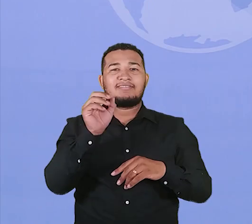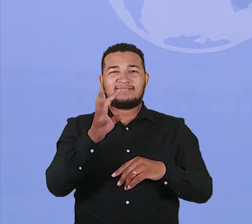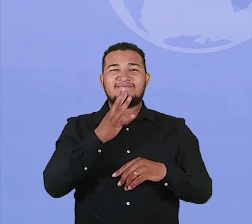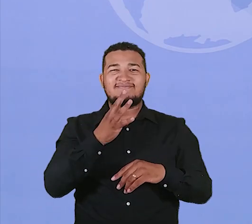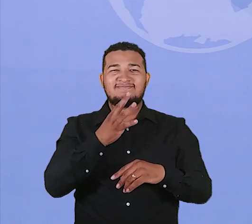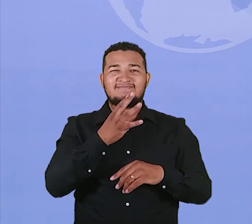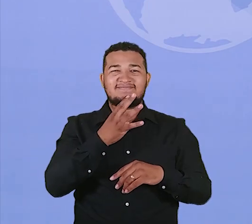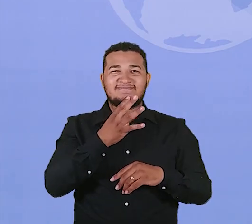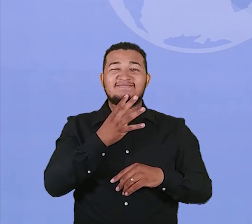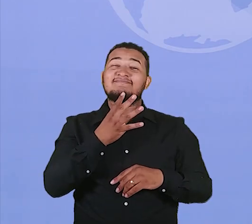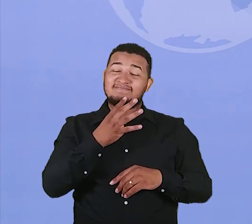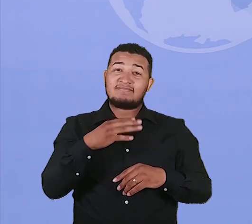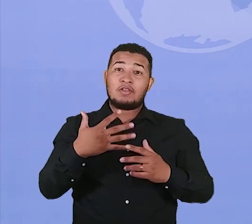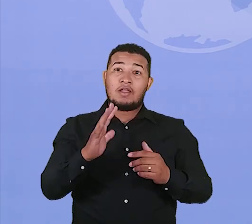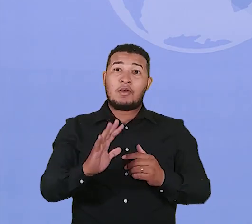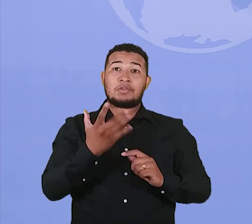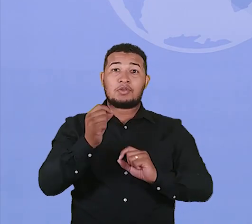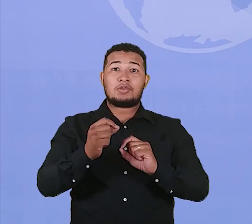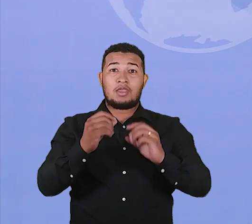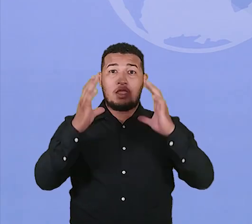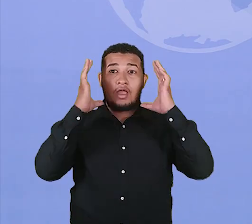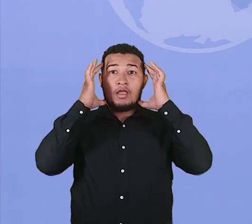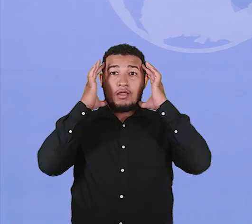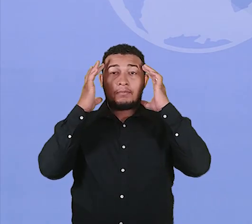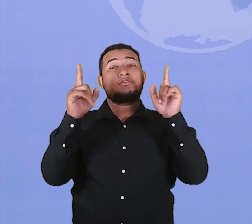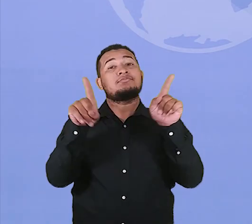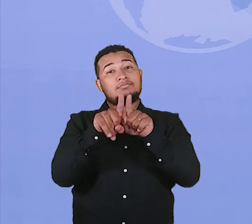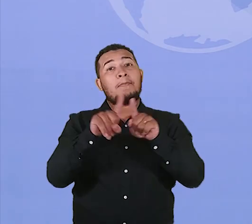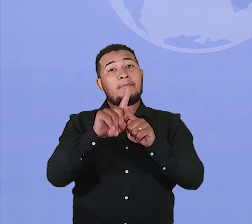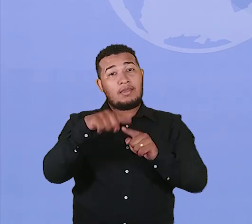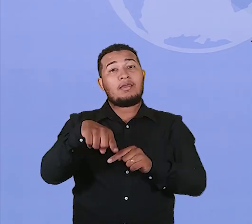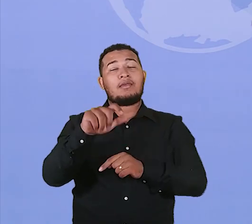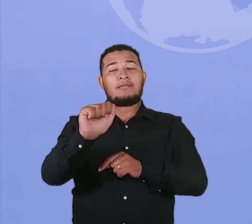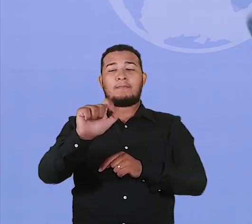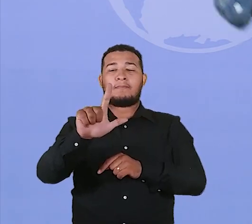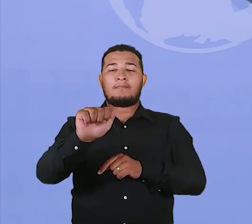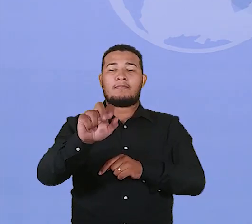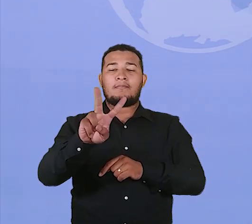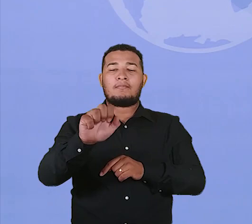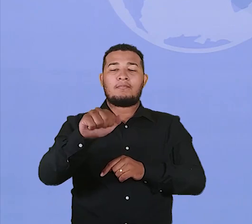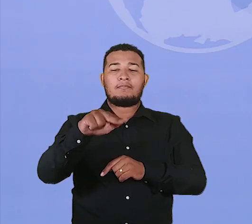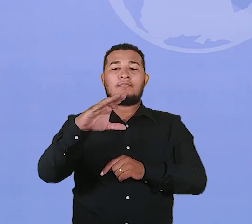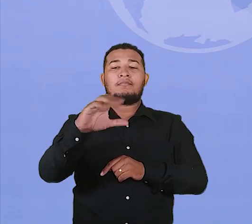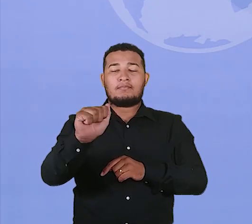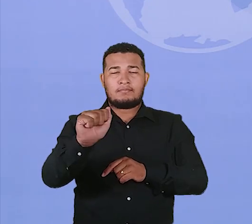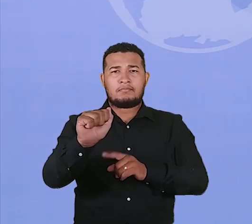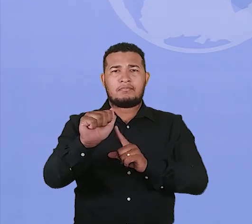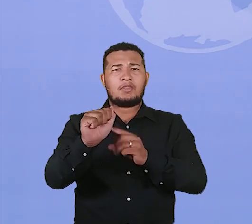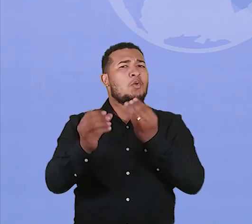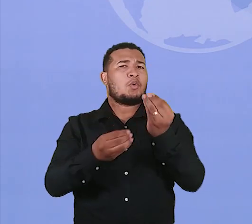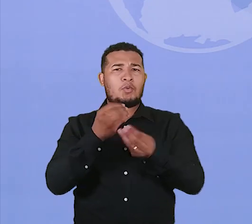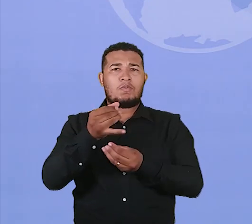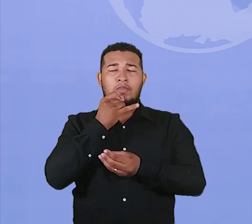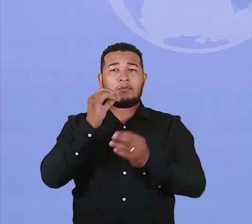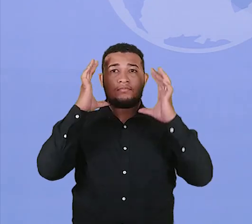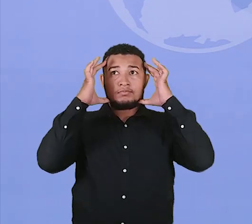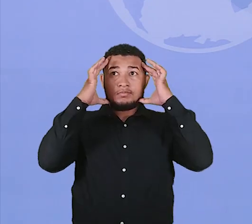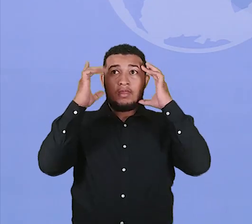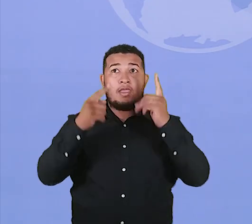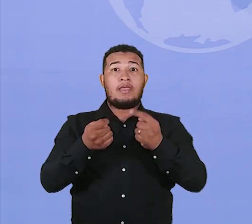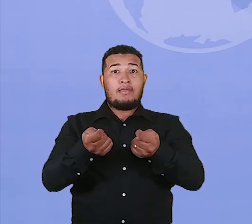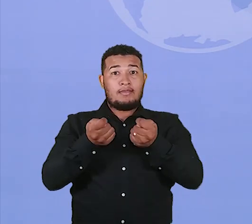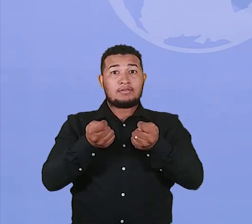frente que que acontece a nossa cabeça também uma alavanca tá e como como assim a